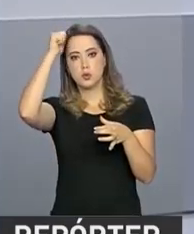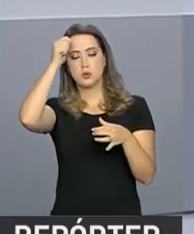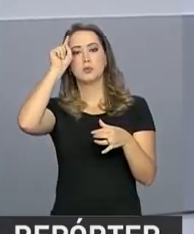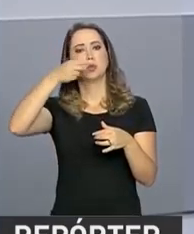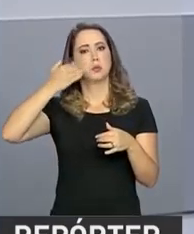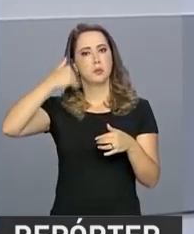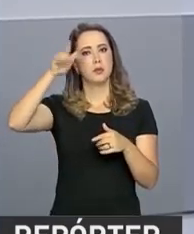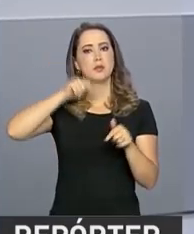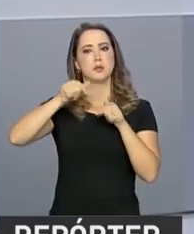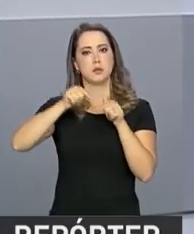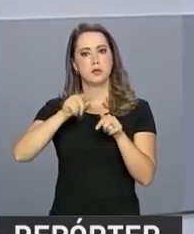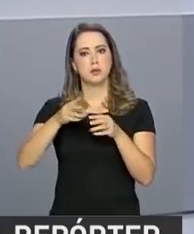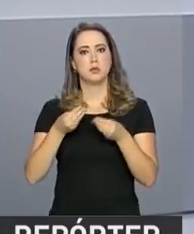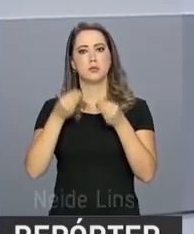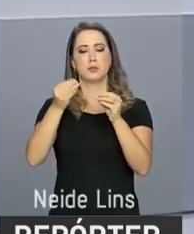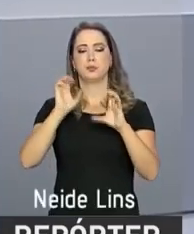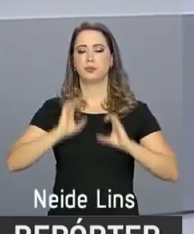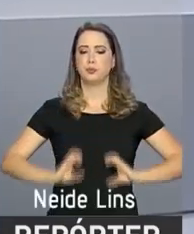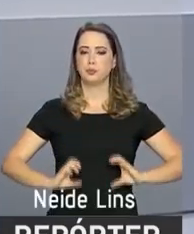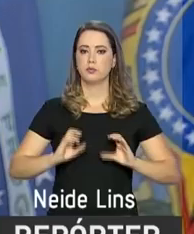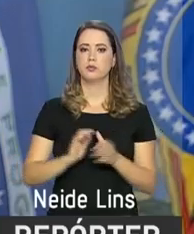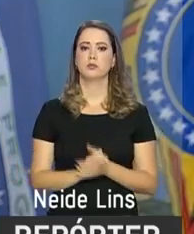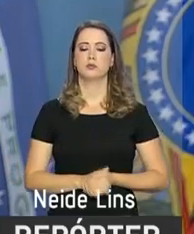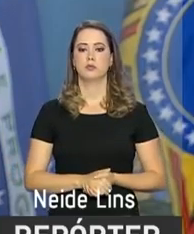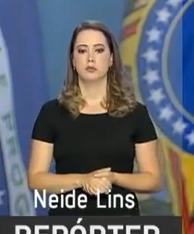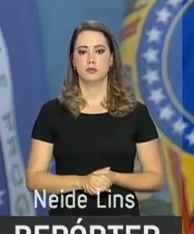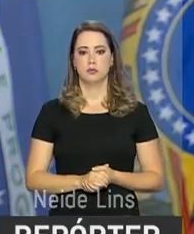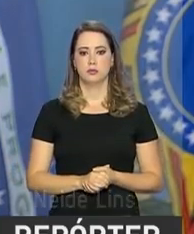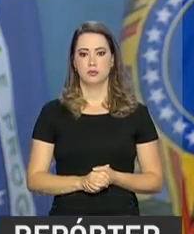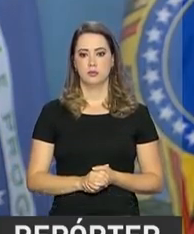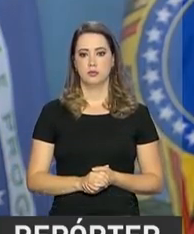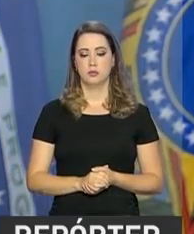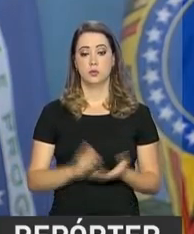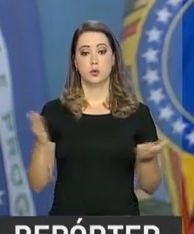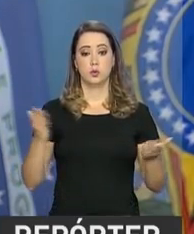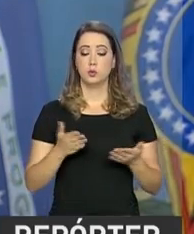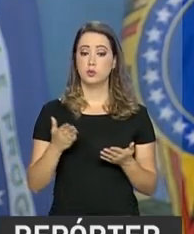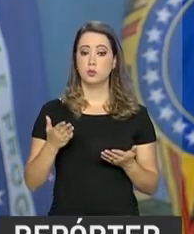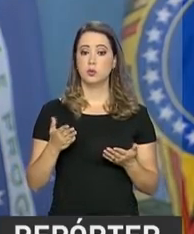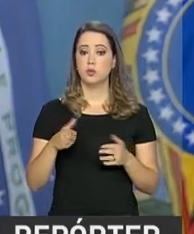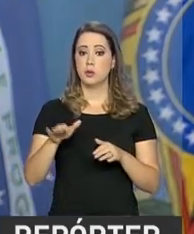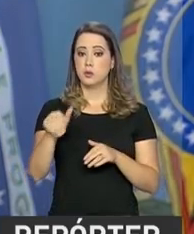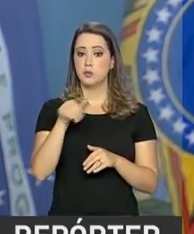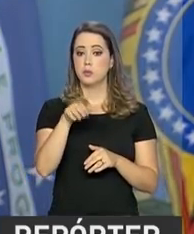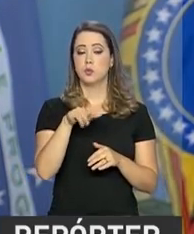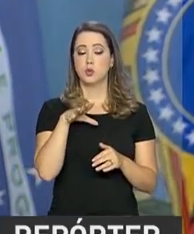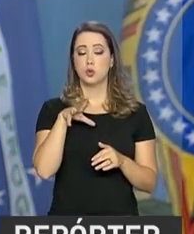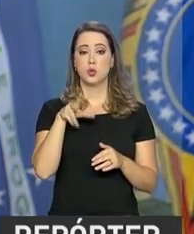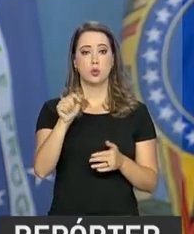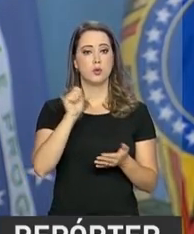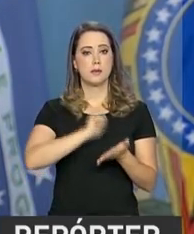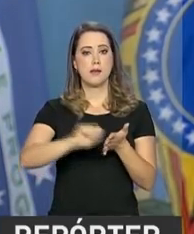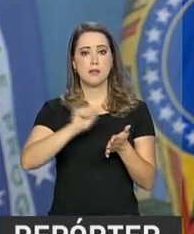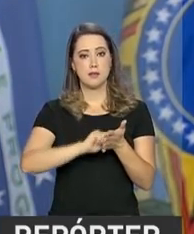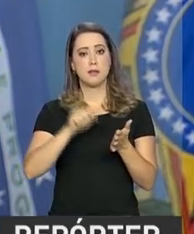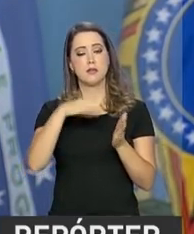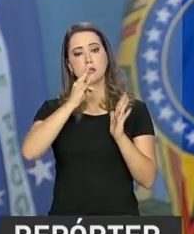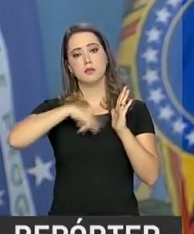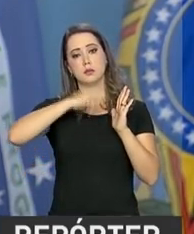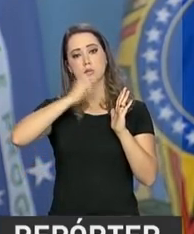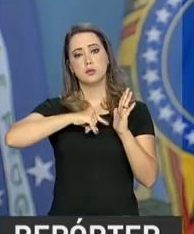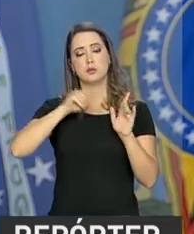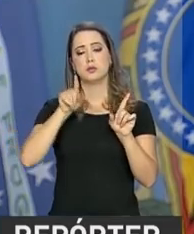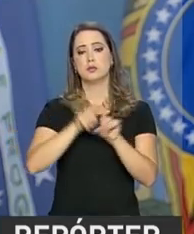mais uma ação para garantir Cid Dania eu pedi a todos que assinassem esse documento que